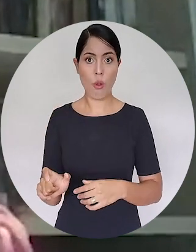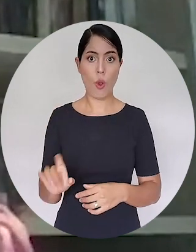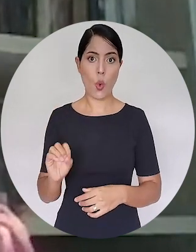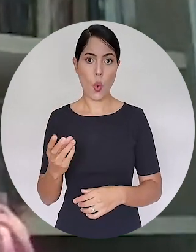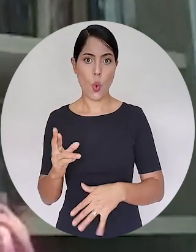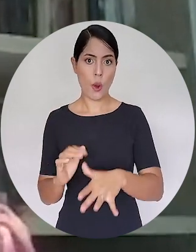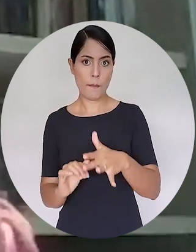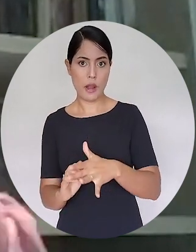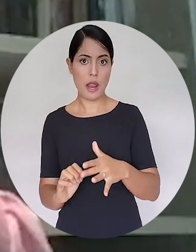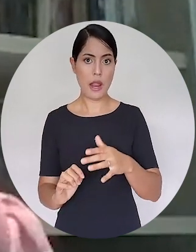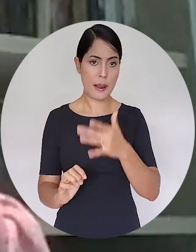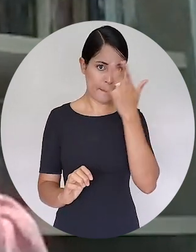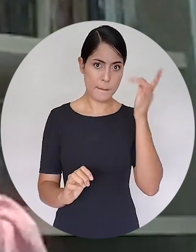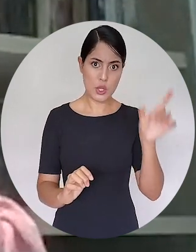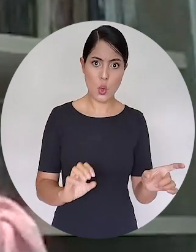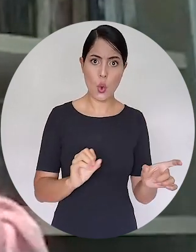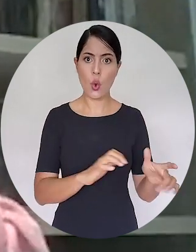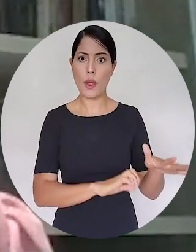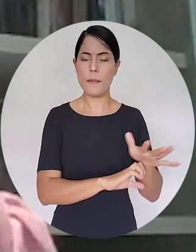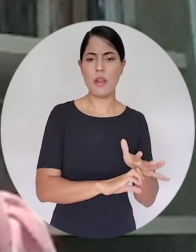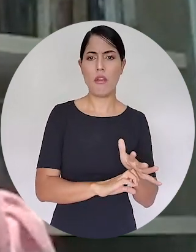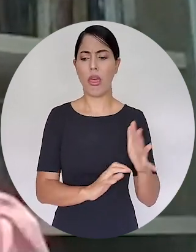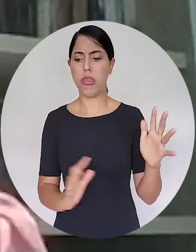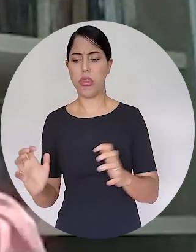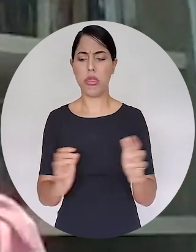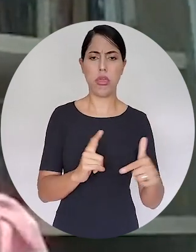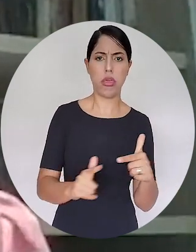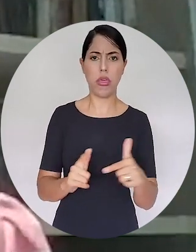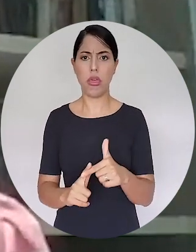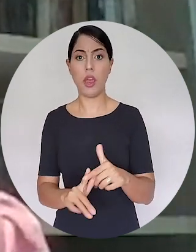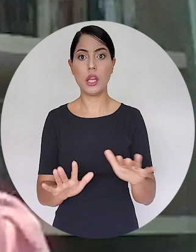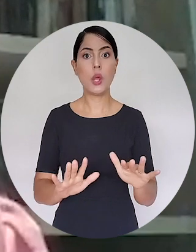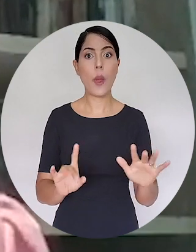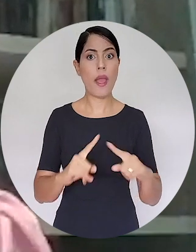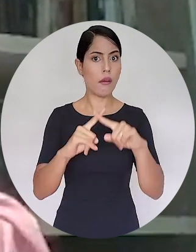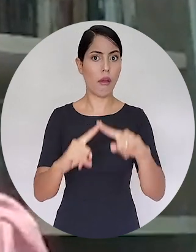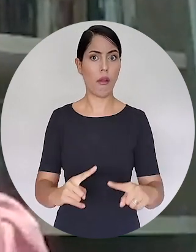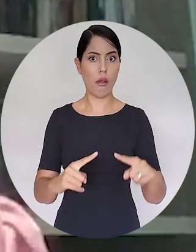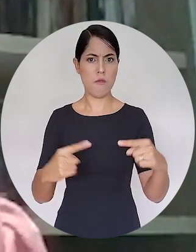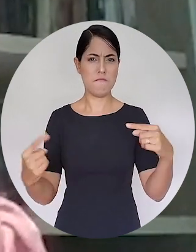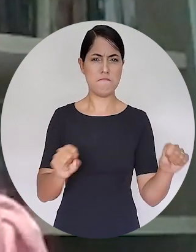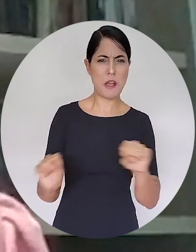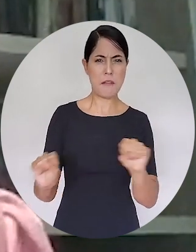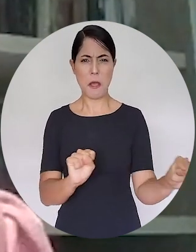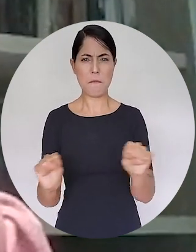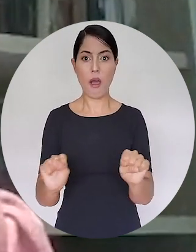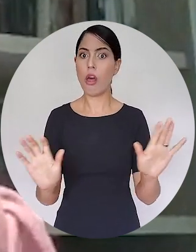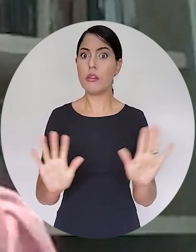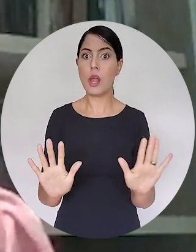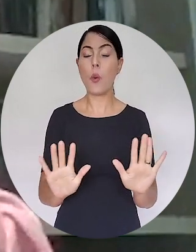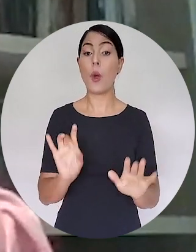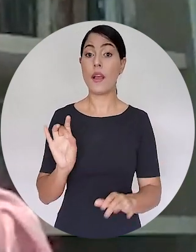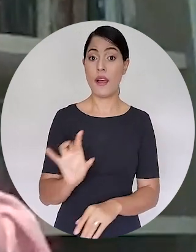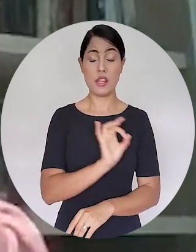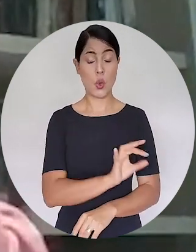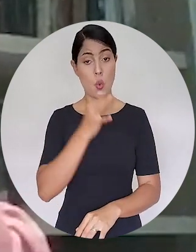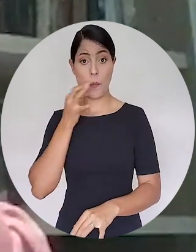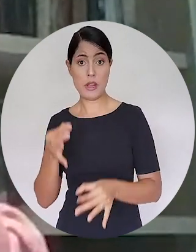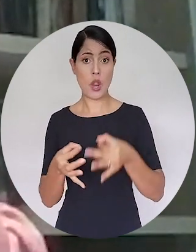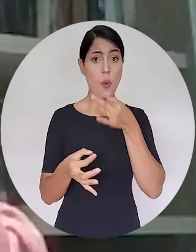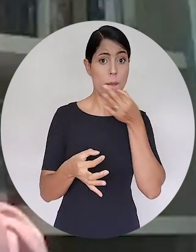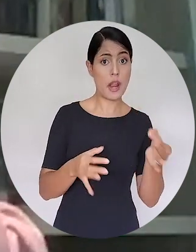ou judiciais, as pessoas não estão necessariamente num ambiente adversarial, né? Claro que cada um